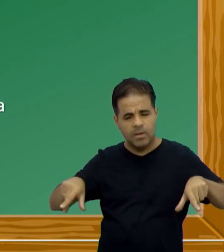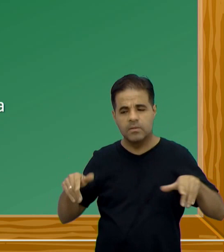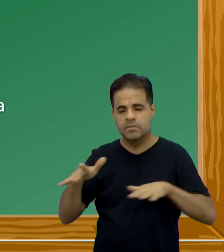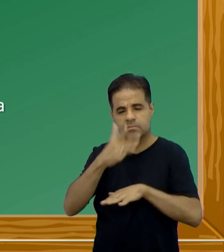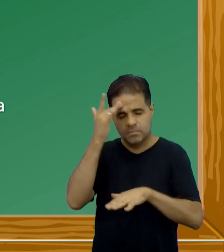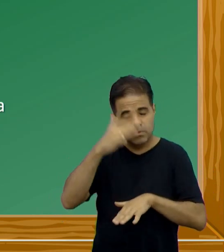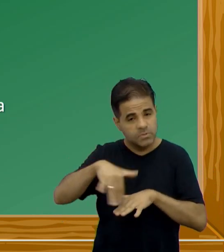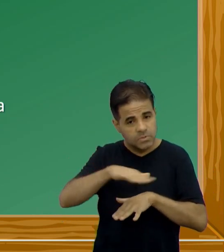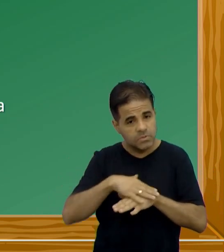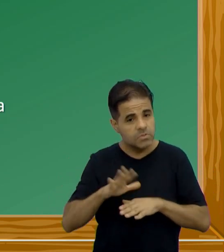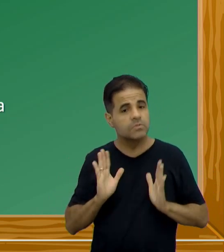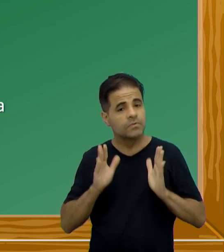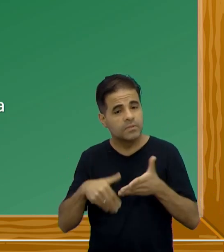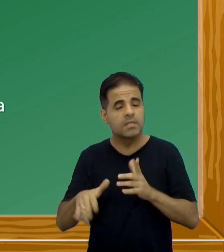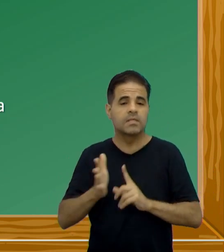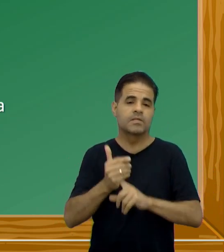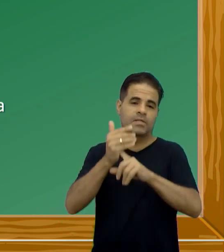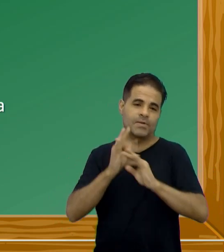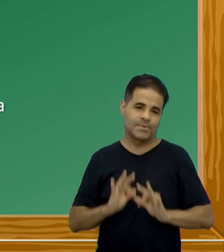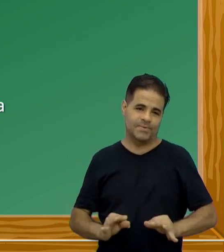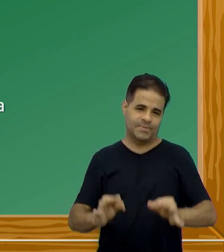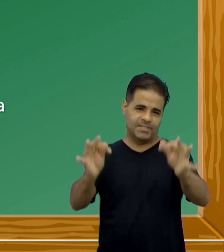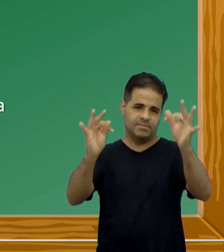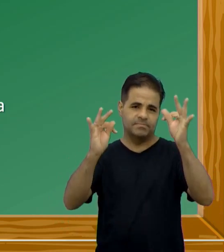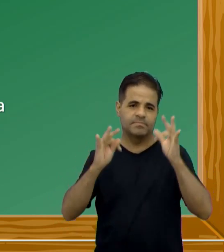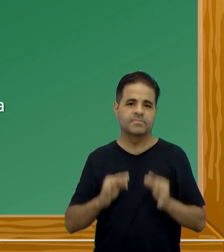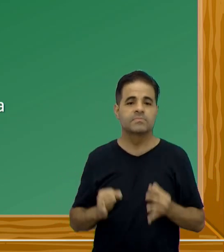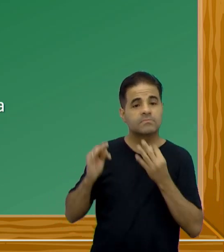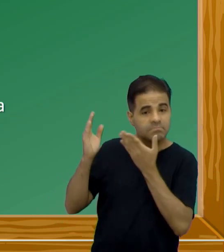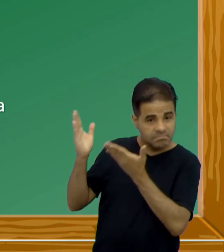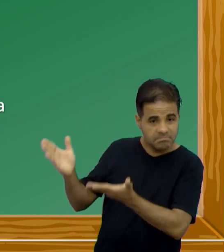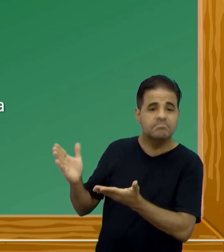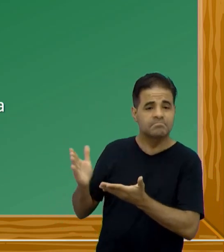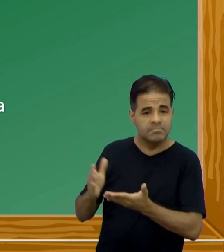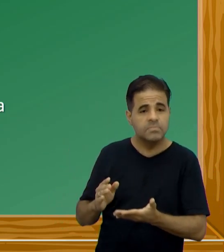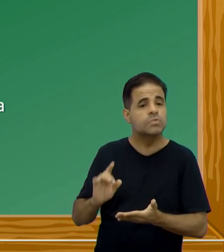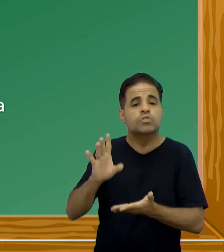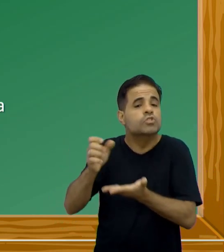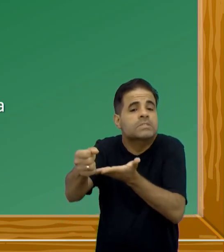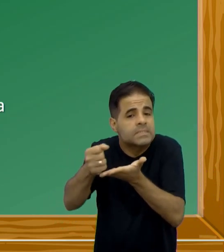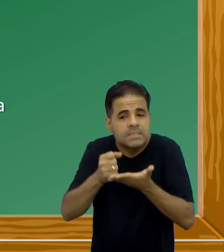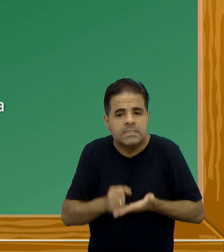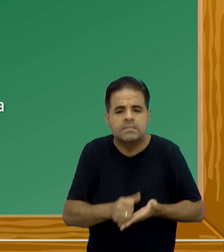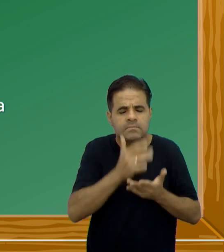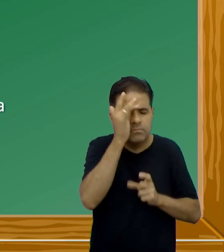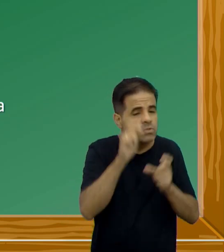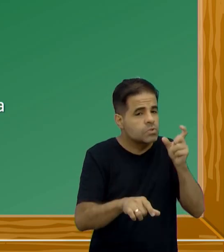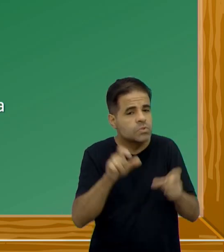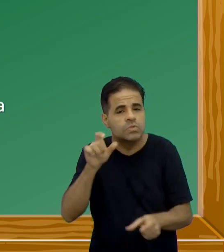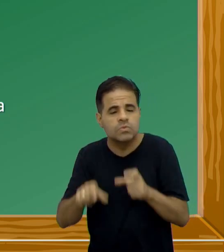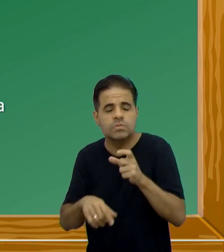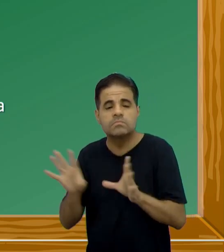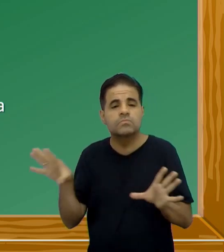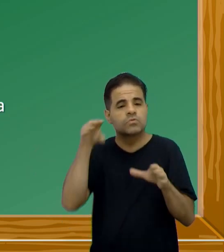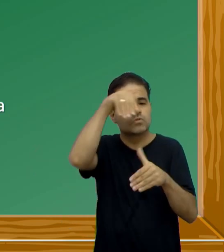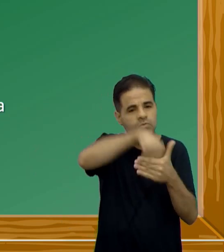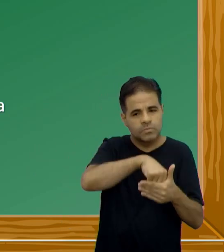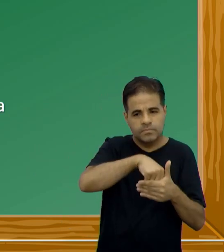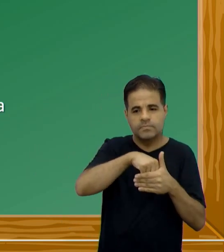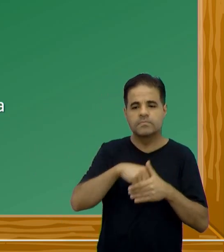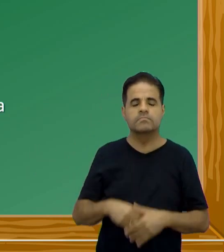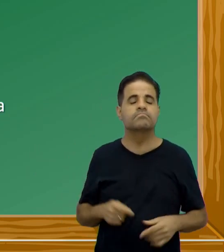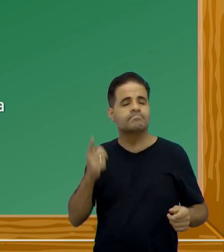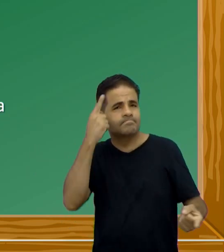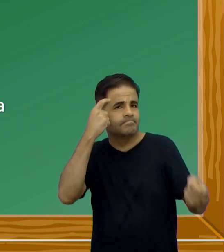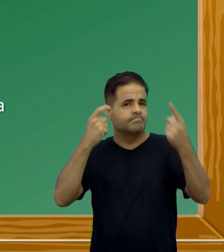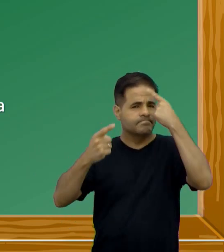voltadas à tecnologia, né, professor Kleber? Sim, e não só trazer essas pessoas, mas incorporar as ideias